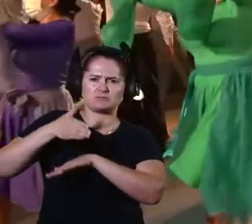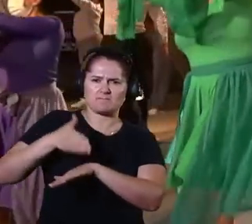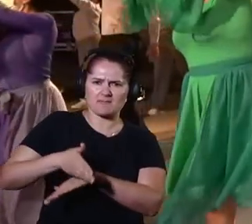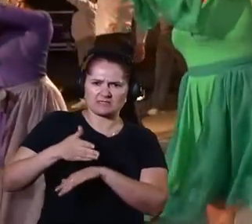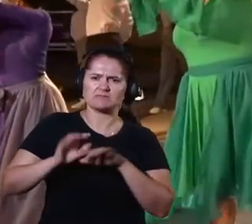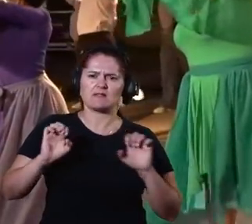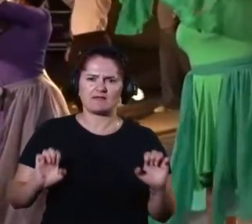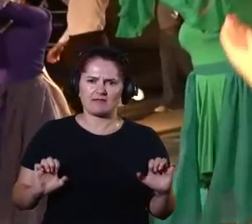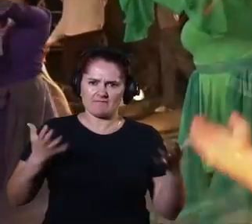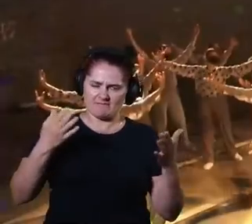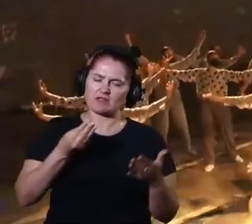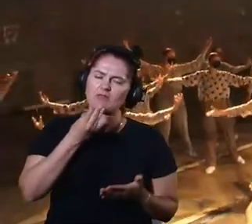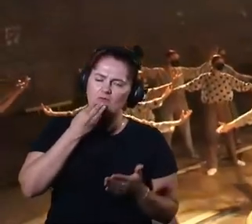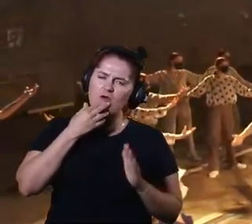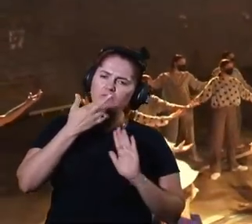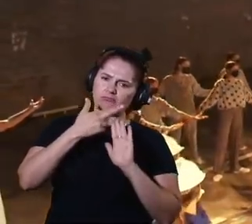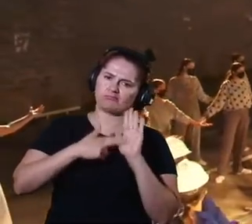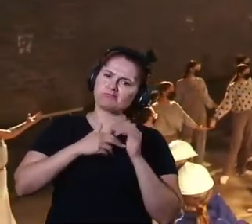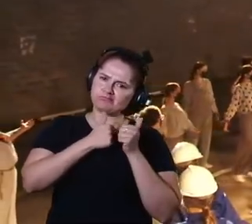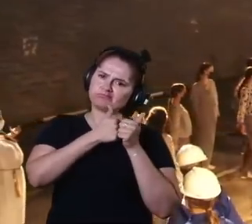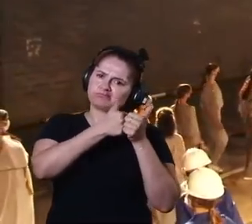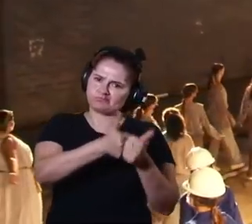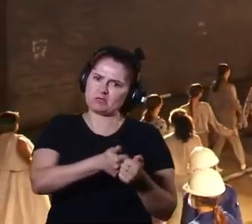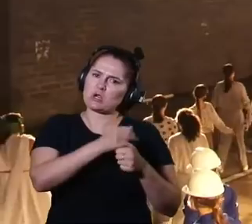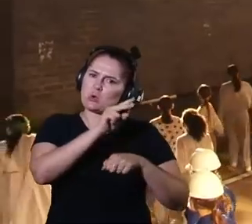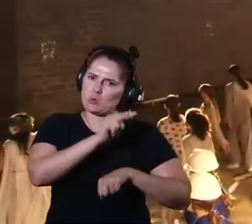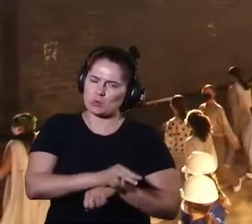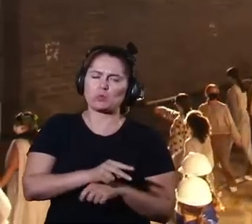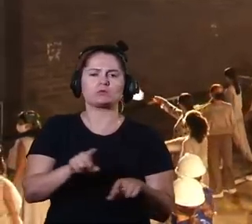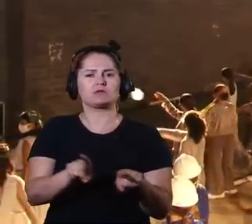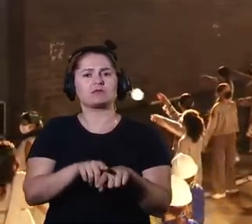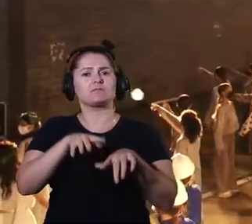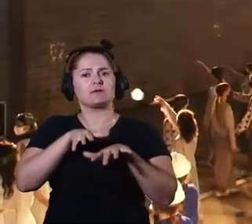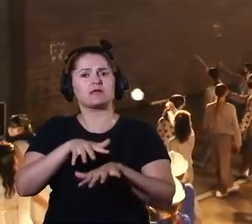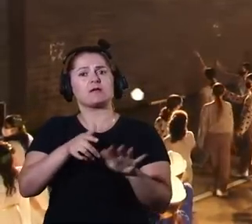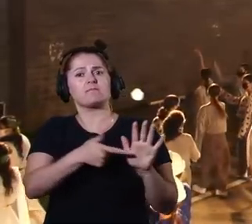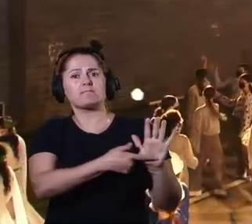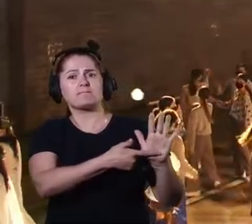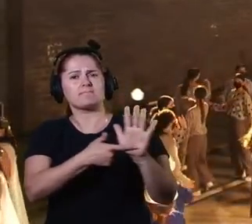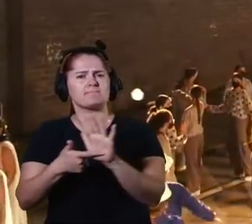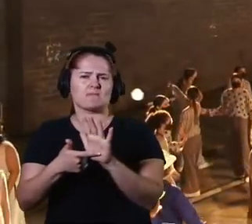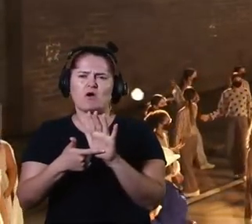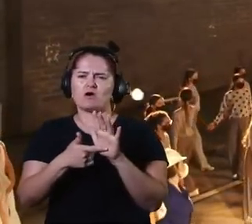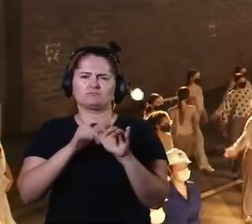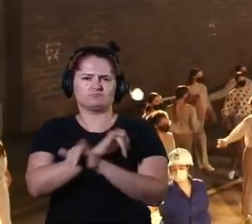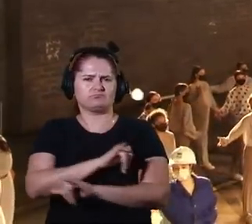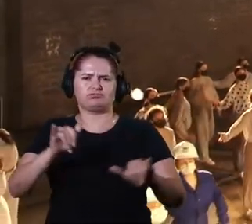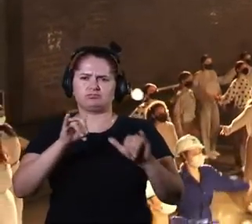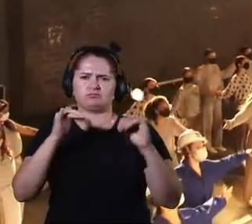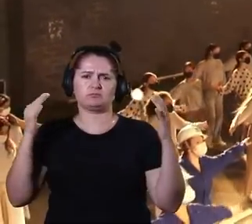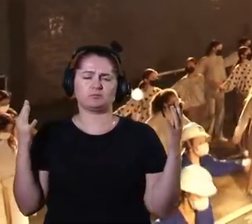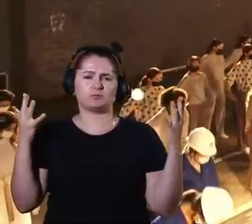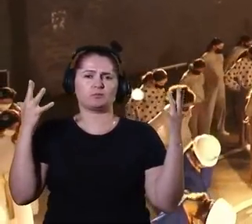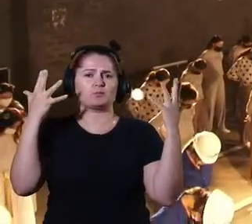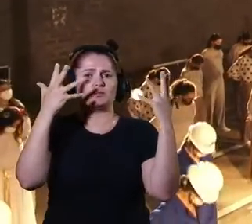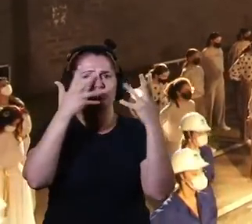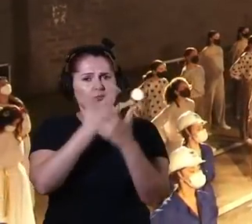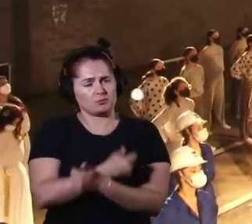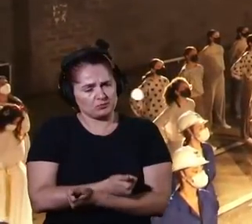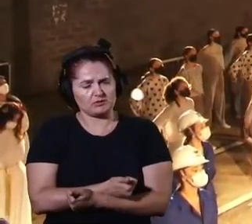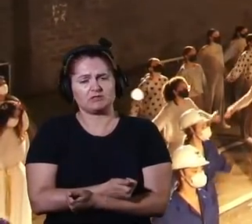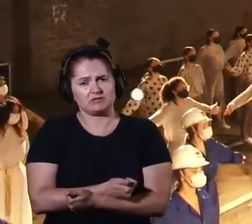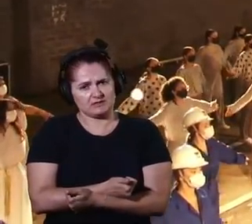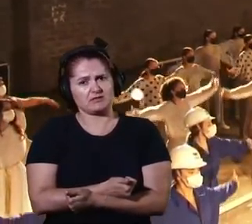cuidados necessários e o próprio desfile levar uma mensagem que é muito bonita, que é uma mensagem de